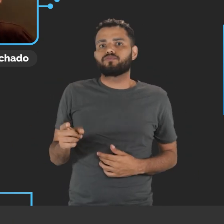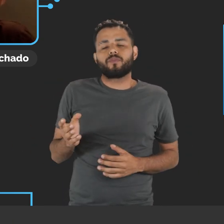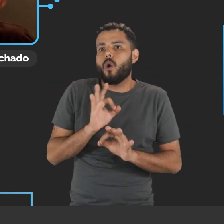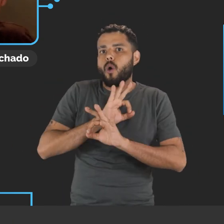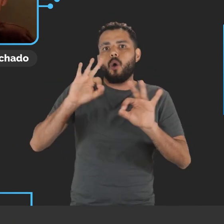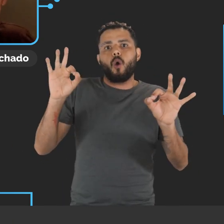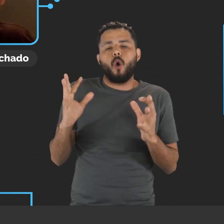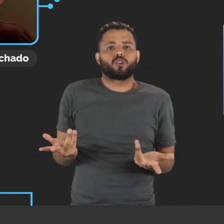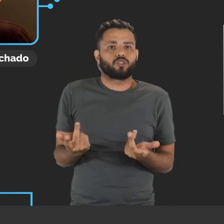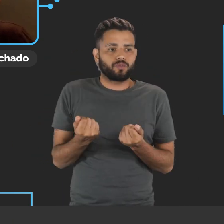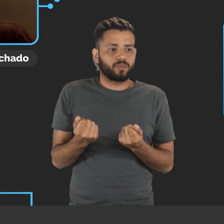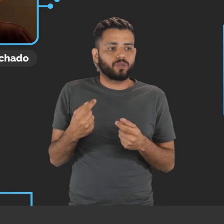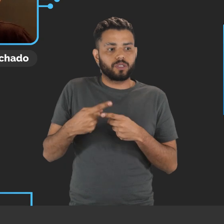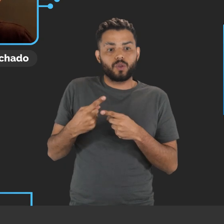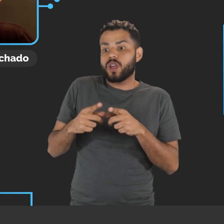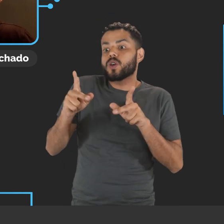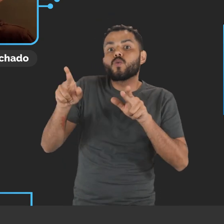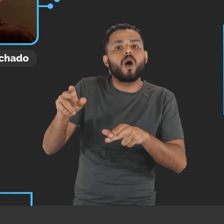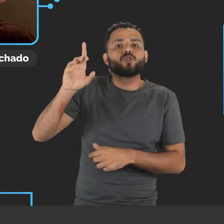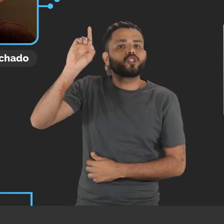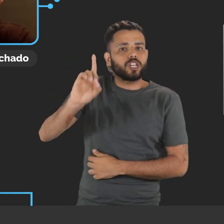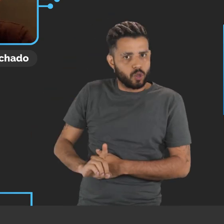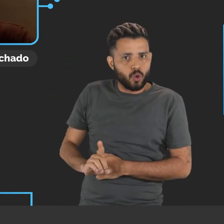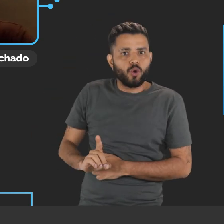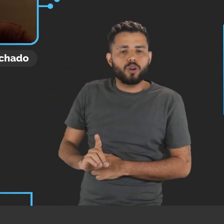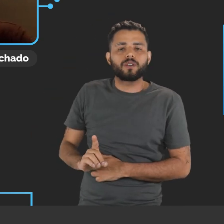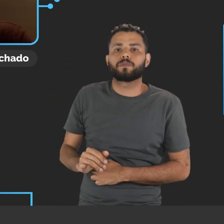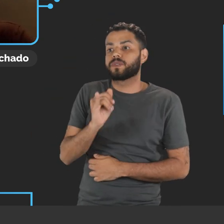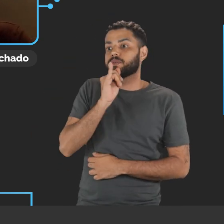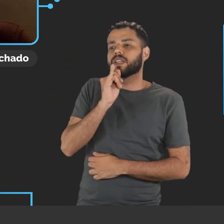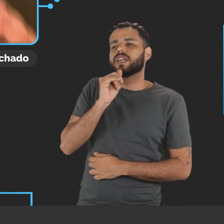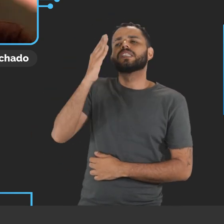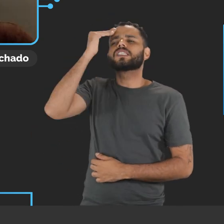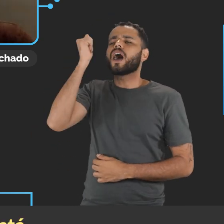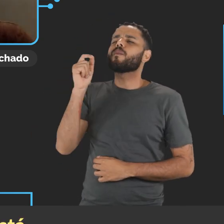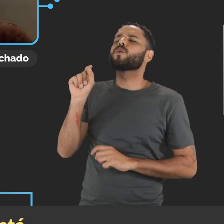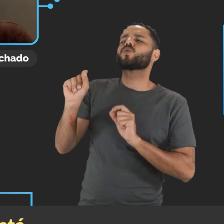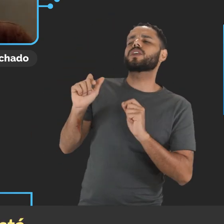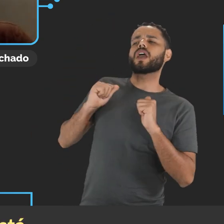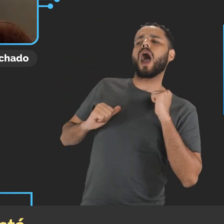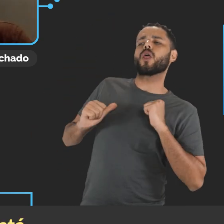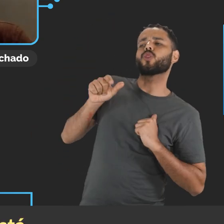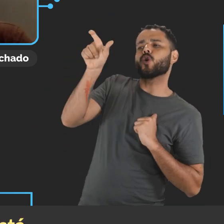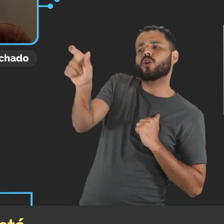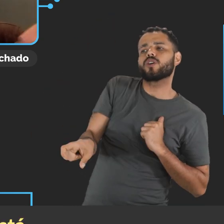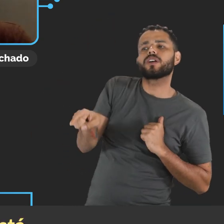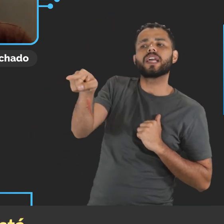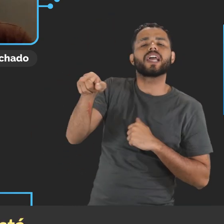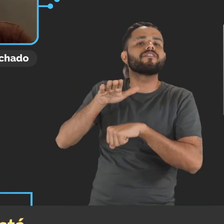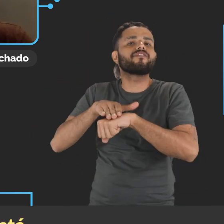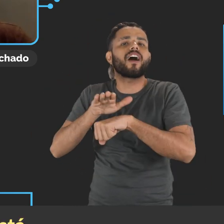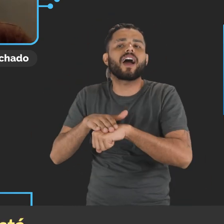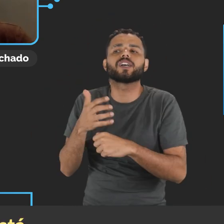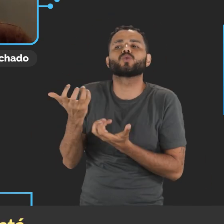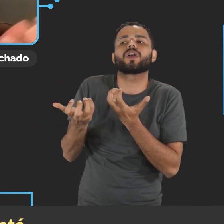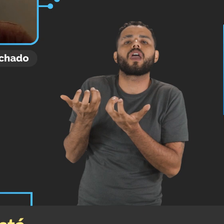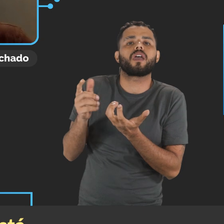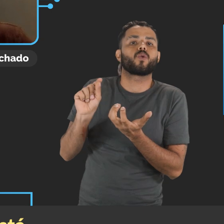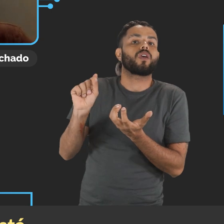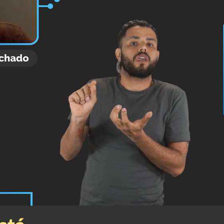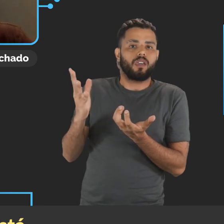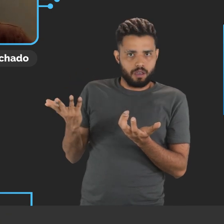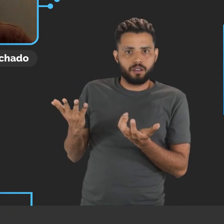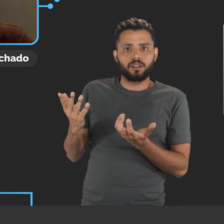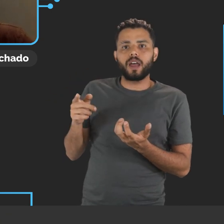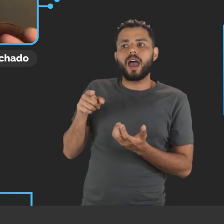o que um diretor faz, né? O diretor fala o que ele quer da cena, né? O que ele quer do ator, da atriz, ou do coadjuvante que está ali, da pessoa que